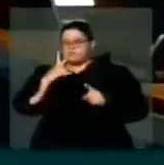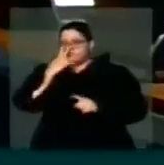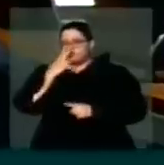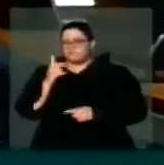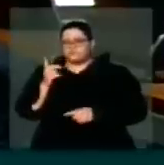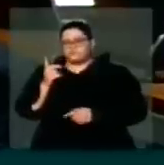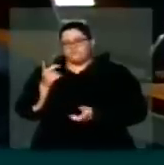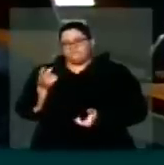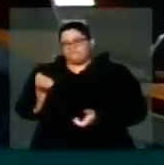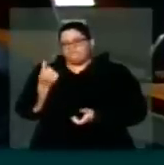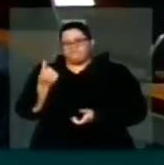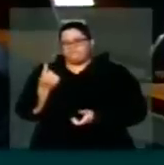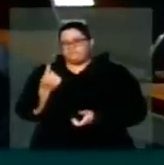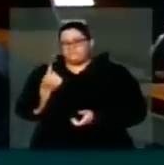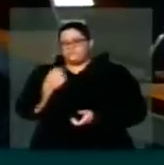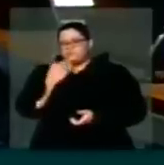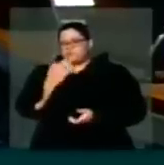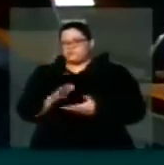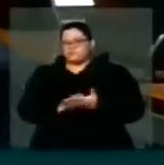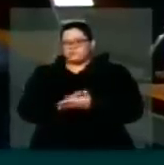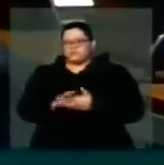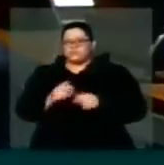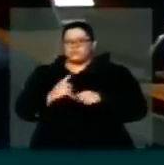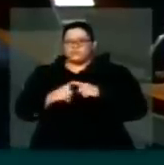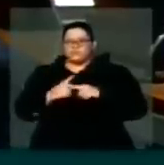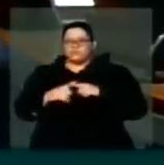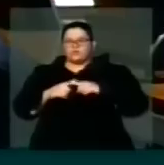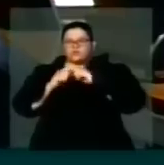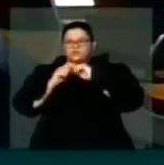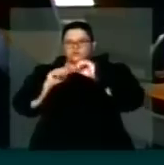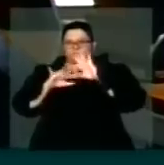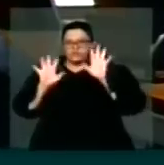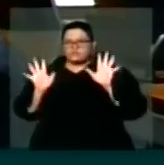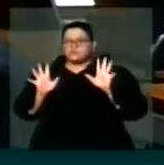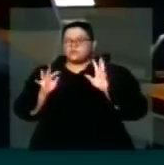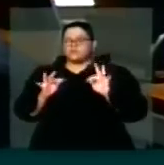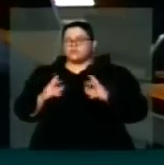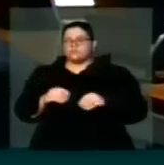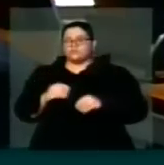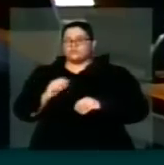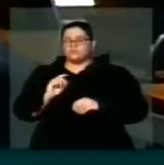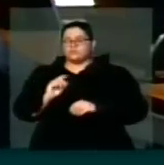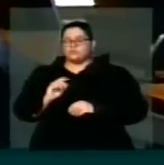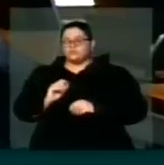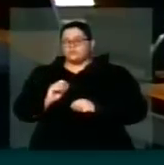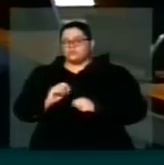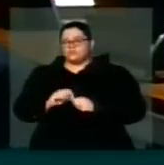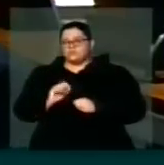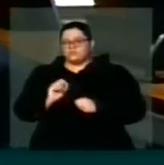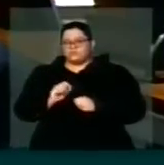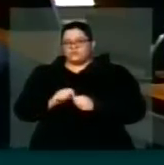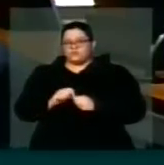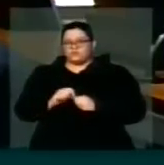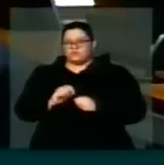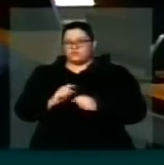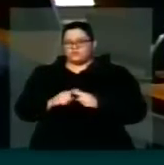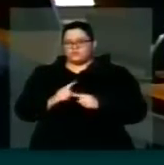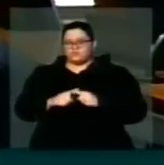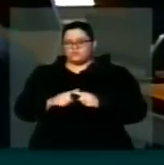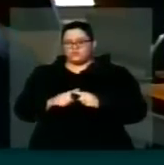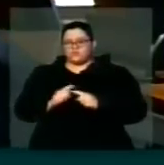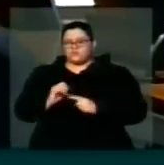para prejudicá-lo, se deram mal, porque ele acabou esclarecendo os fatos ao deixar claro que, salvo